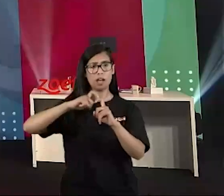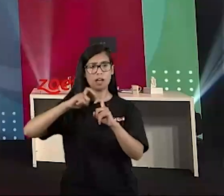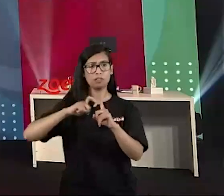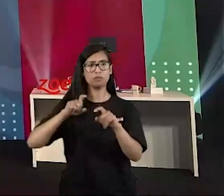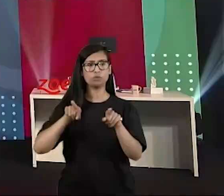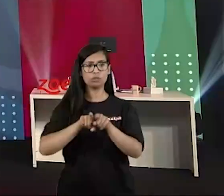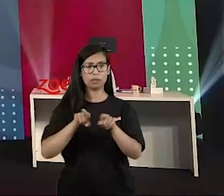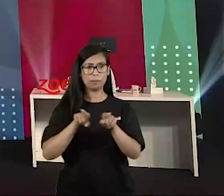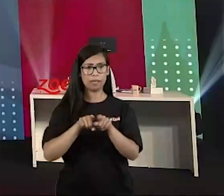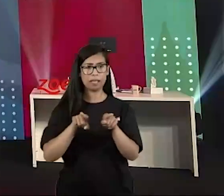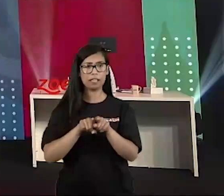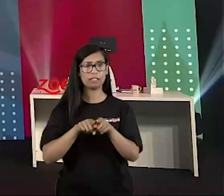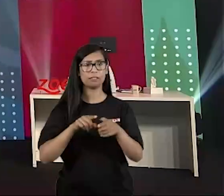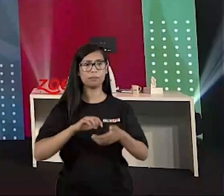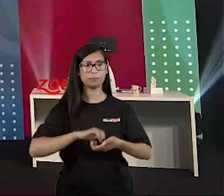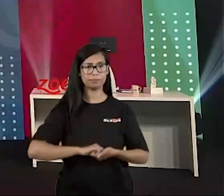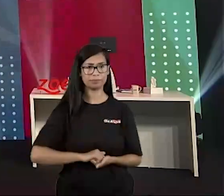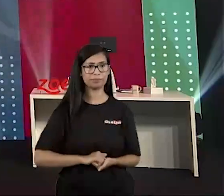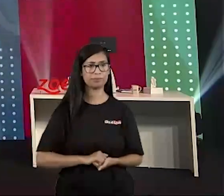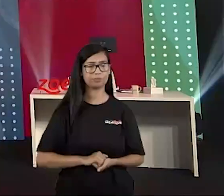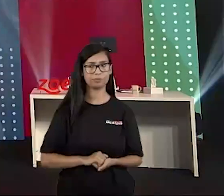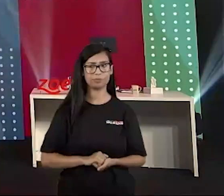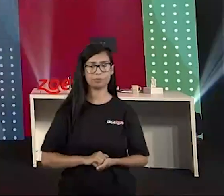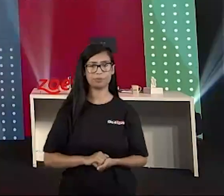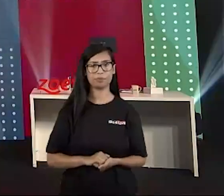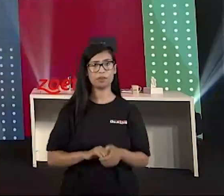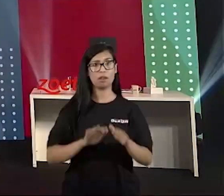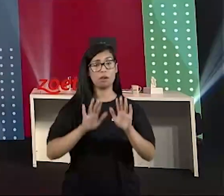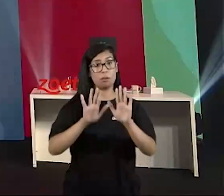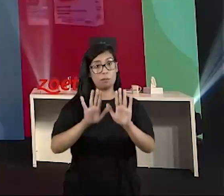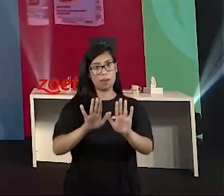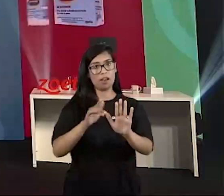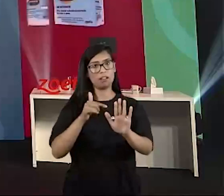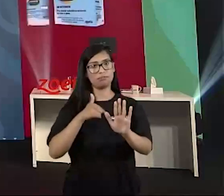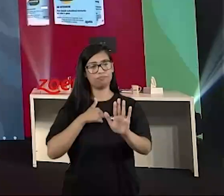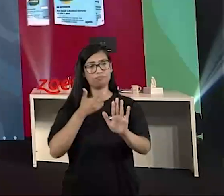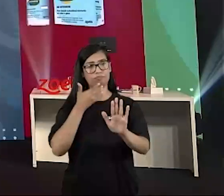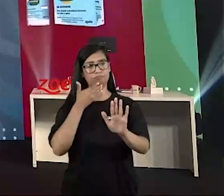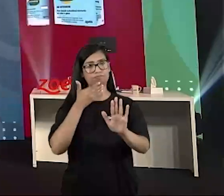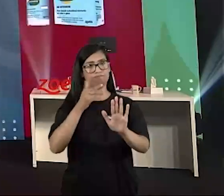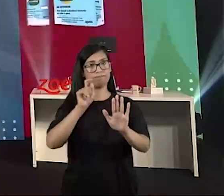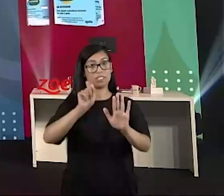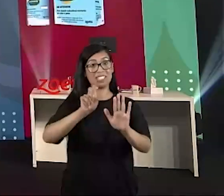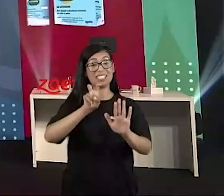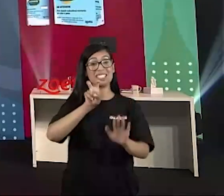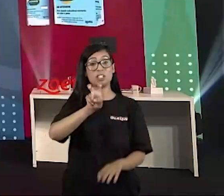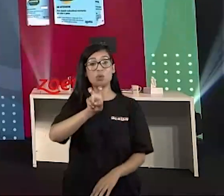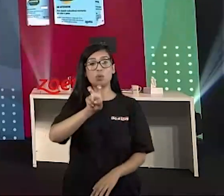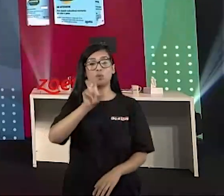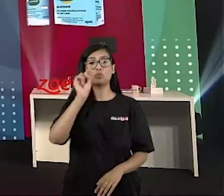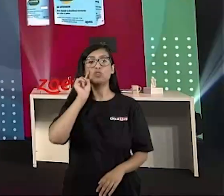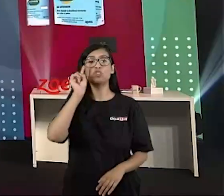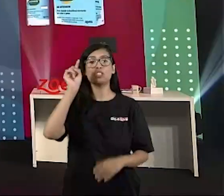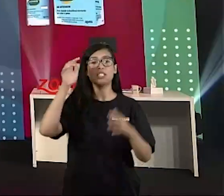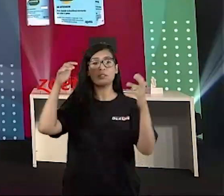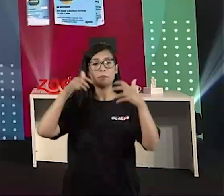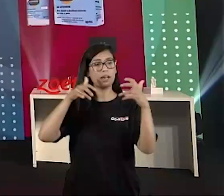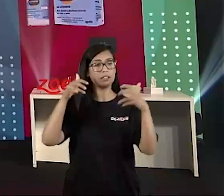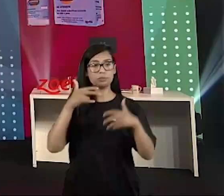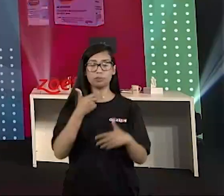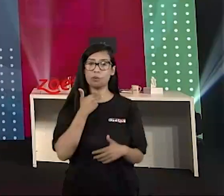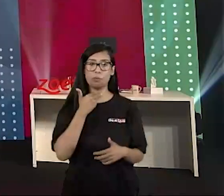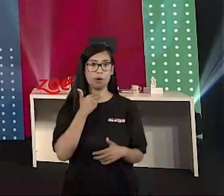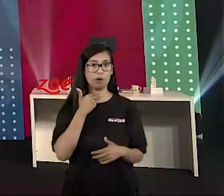ser evidente, né? Mas, idealmente, eu peço no mínimo 5 dias sem banho, se puder fazer isso. O ruim é que